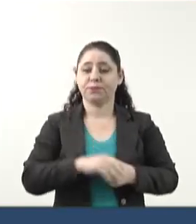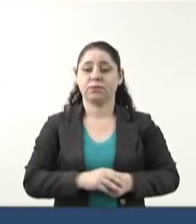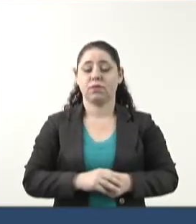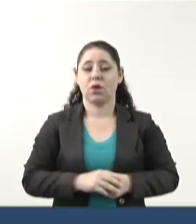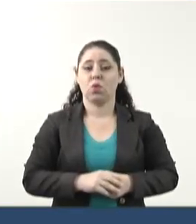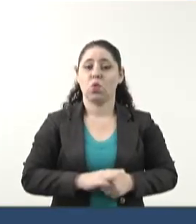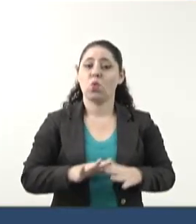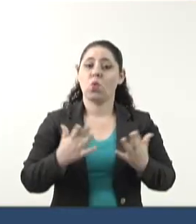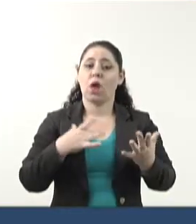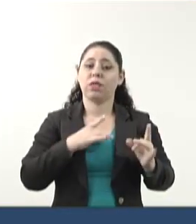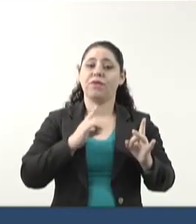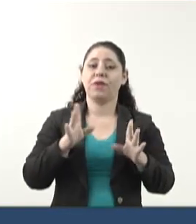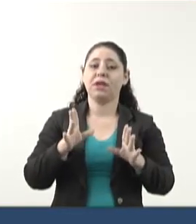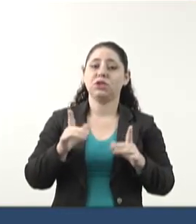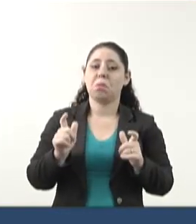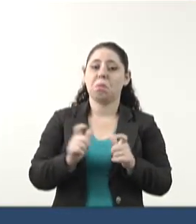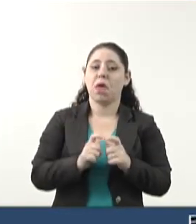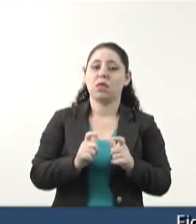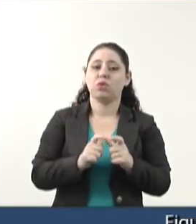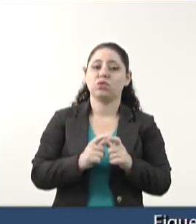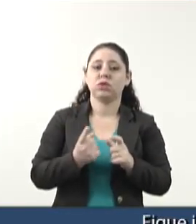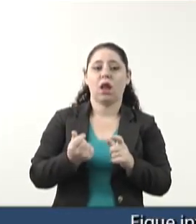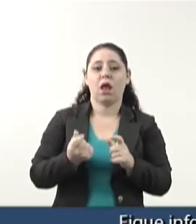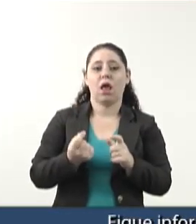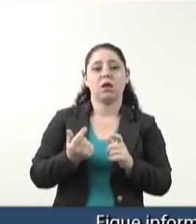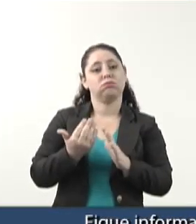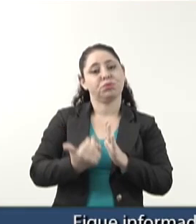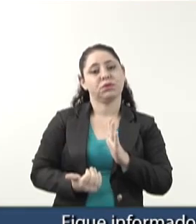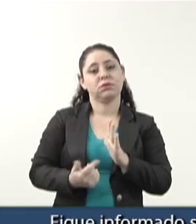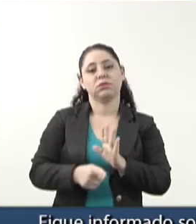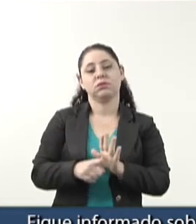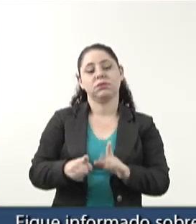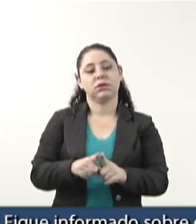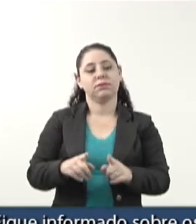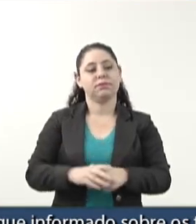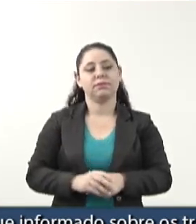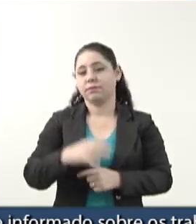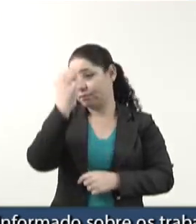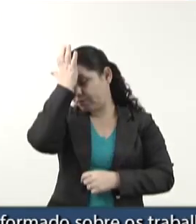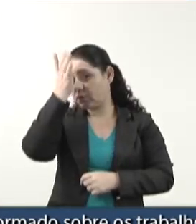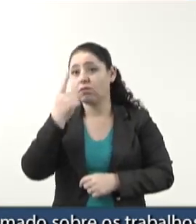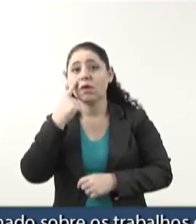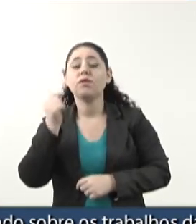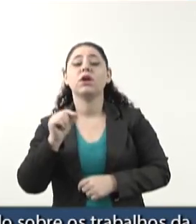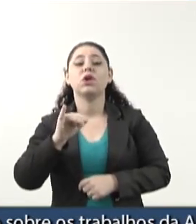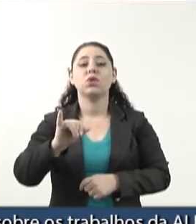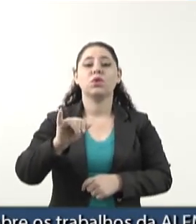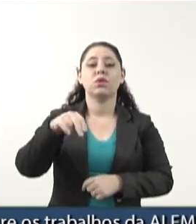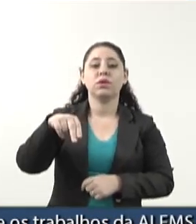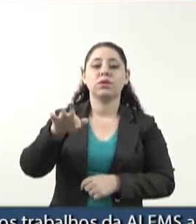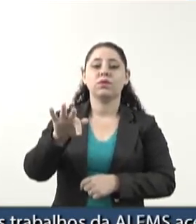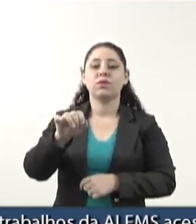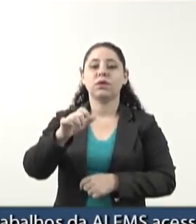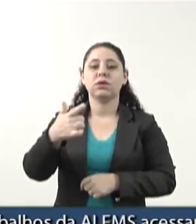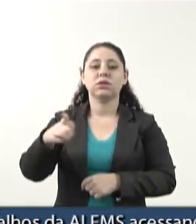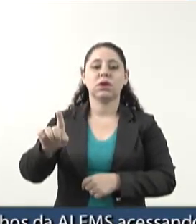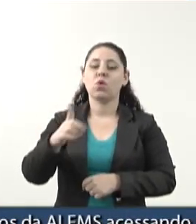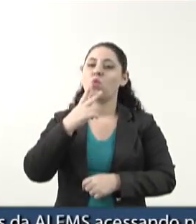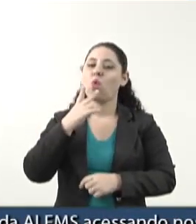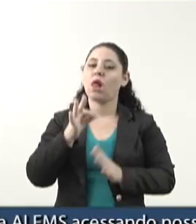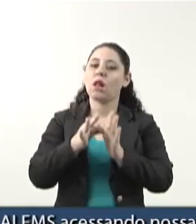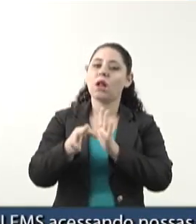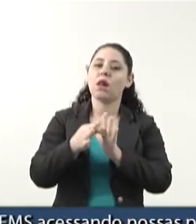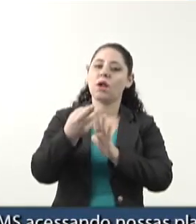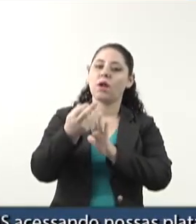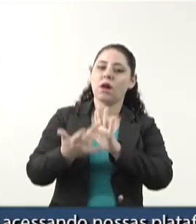produtivo. Hoje eu estava vendo a inflação. Engraçado, Rafael Tavares, estava vendo que a inflação baixou. Aí o